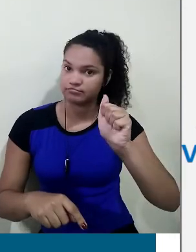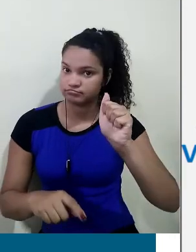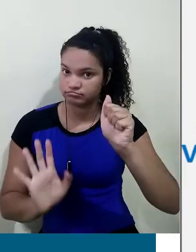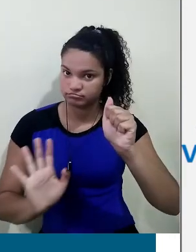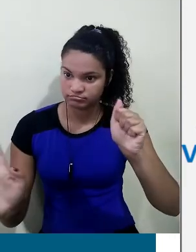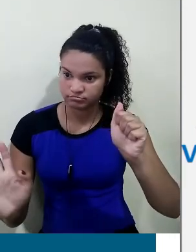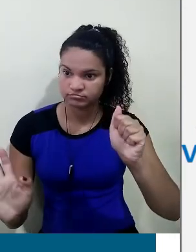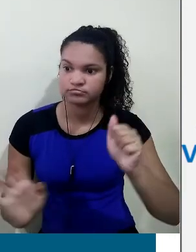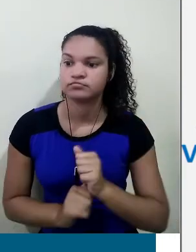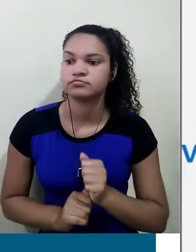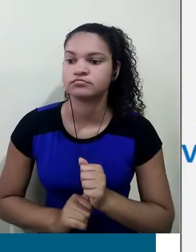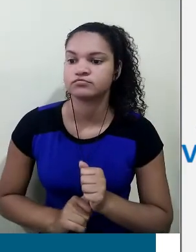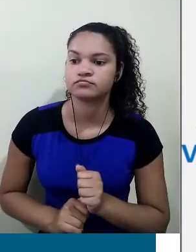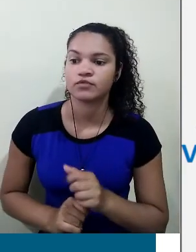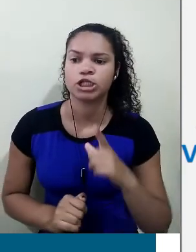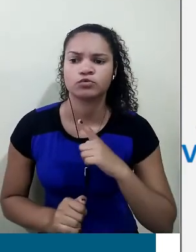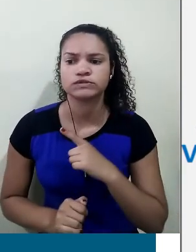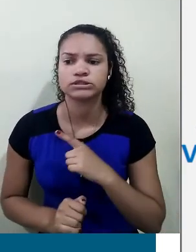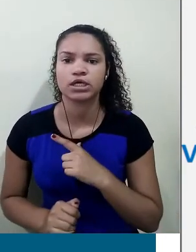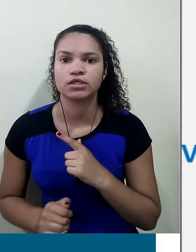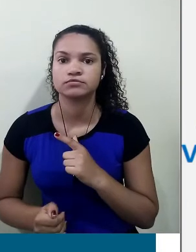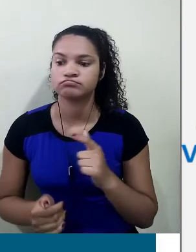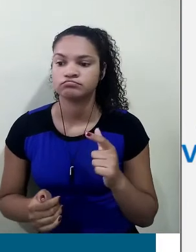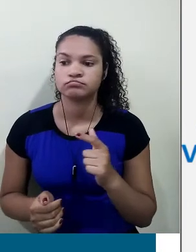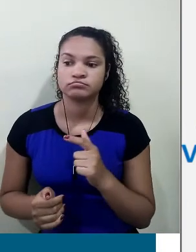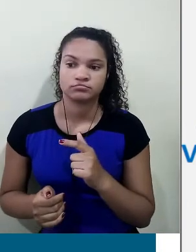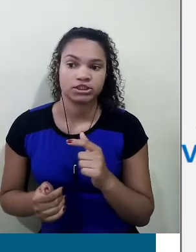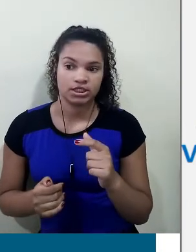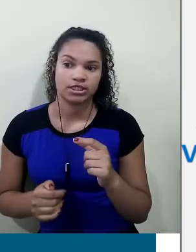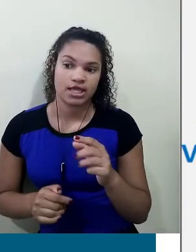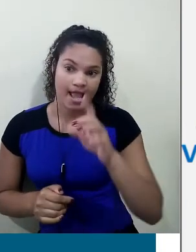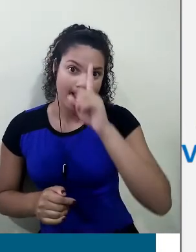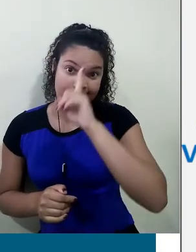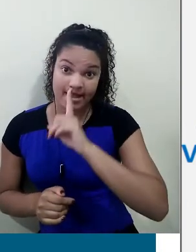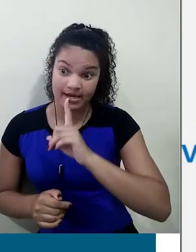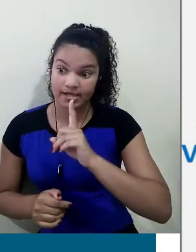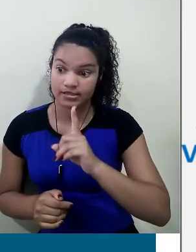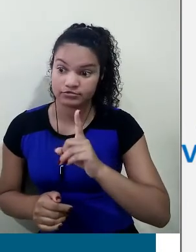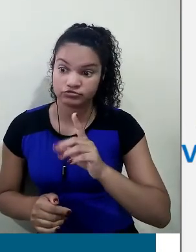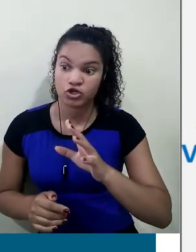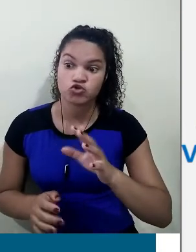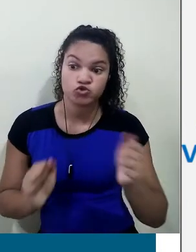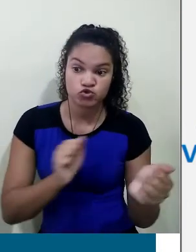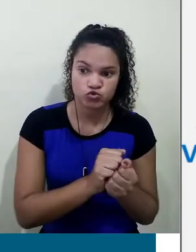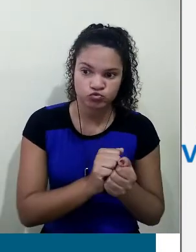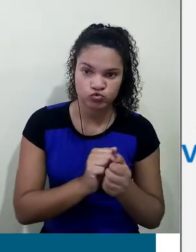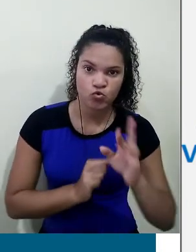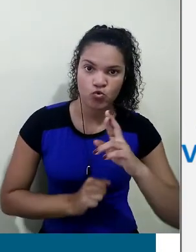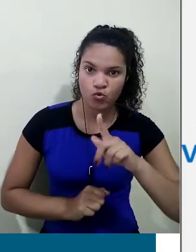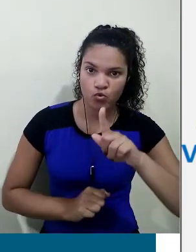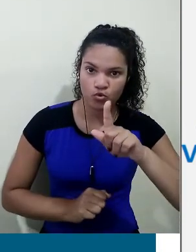existe intersecção, ou seja, existem casos de indivíduos com sementes amarelas e rugosas, esses eventos não